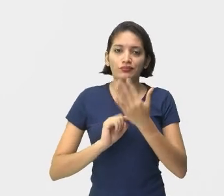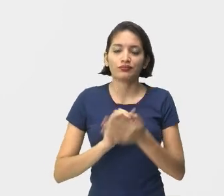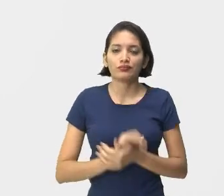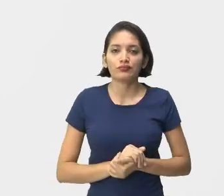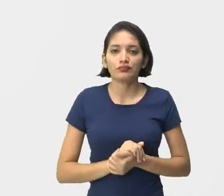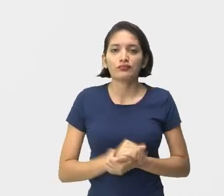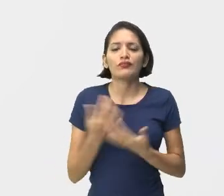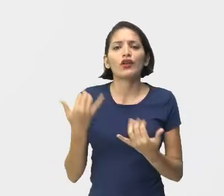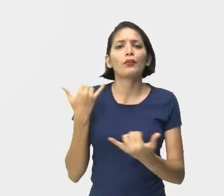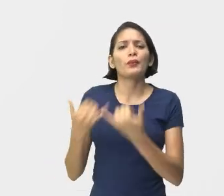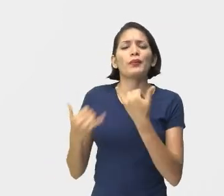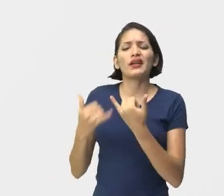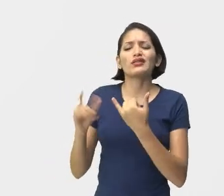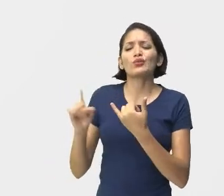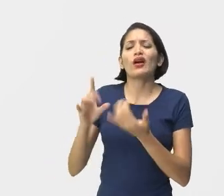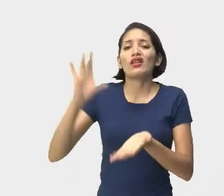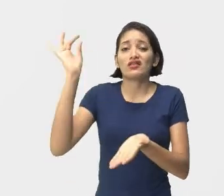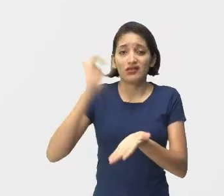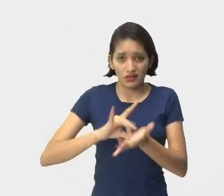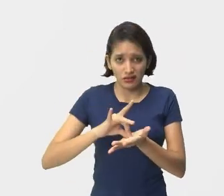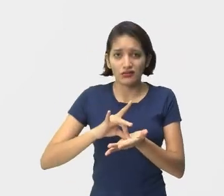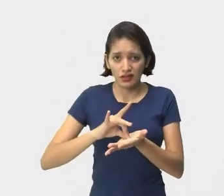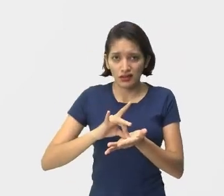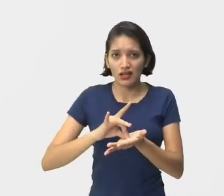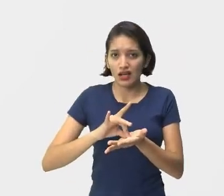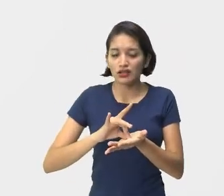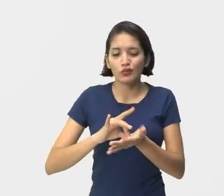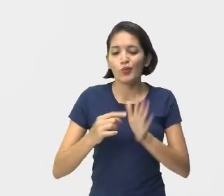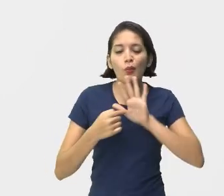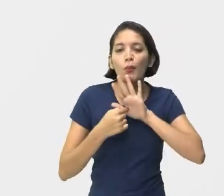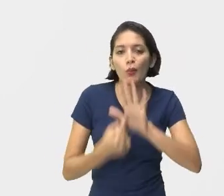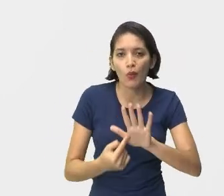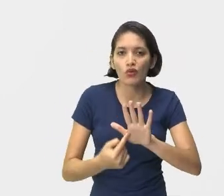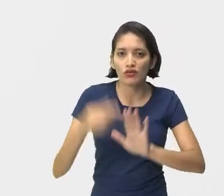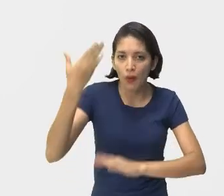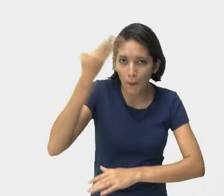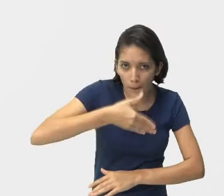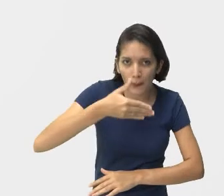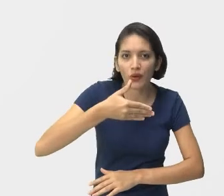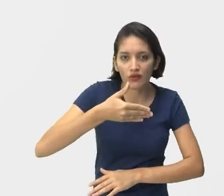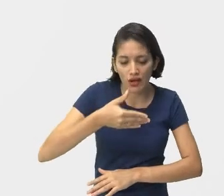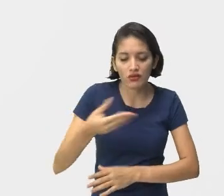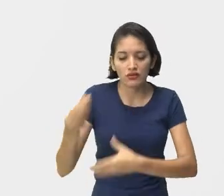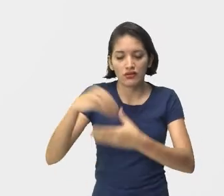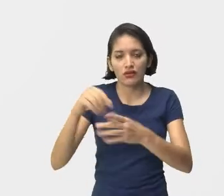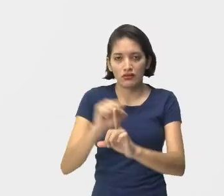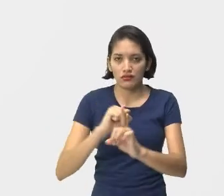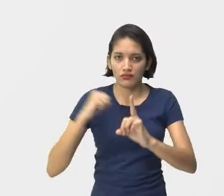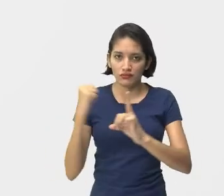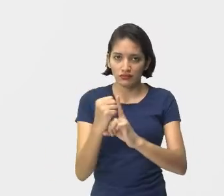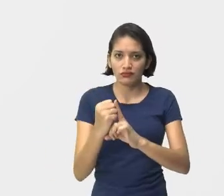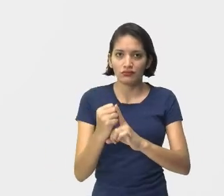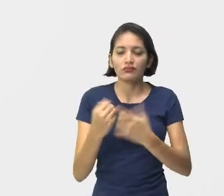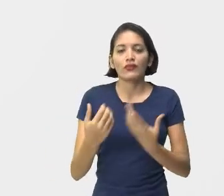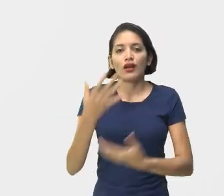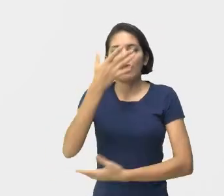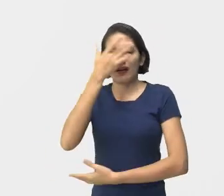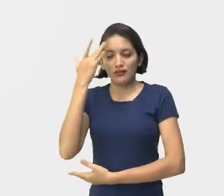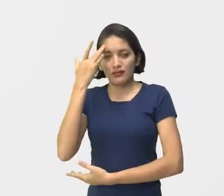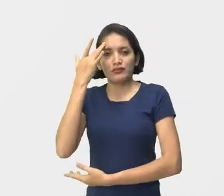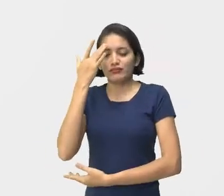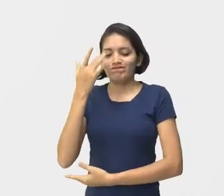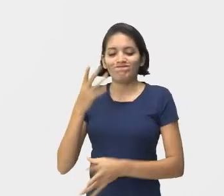Então parece que não é algo concreto, né? Não aparece diretamente na sociedade. Então as pessoas não